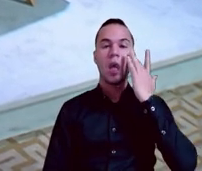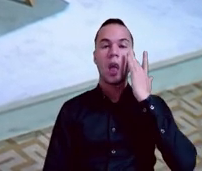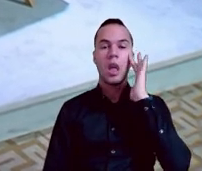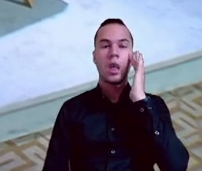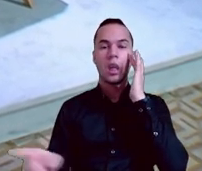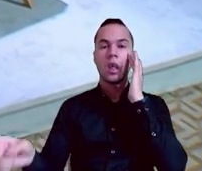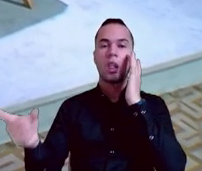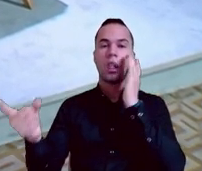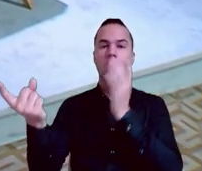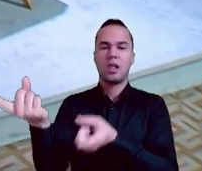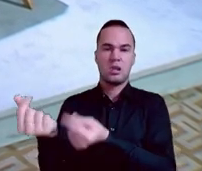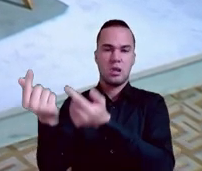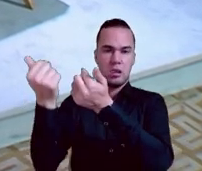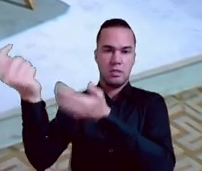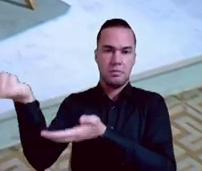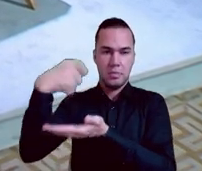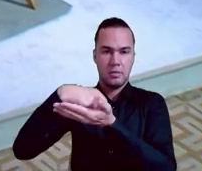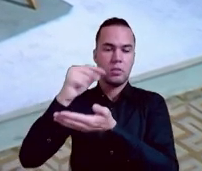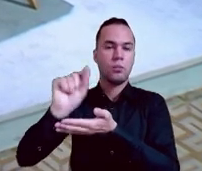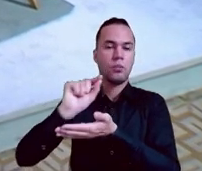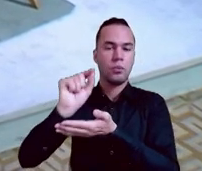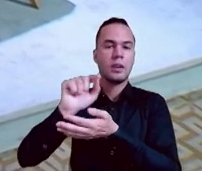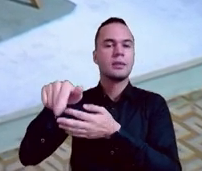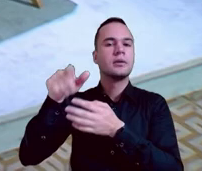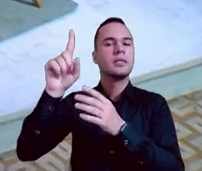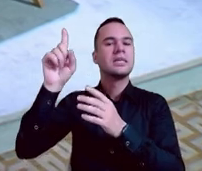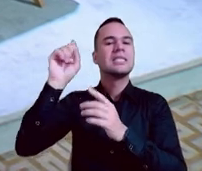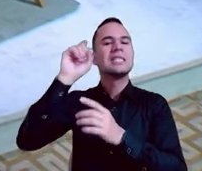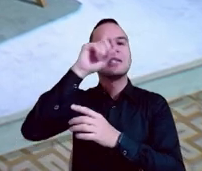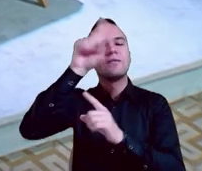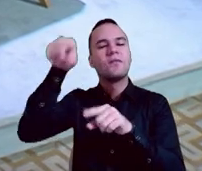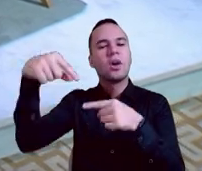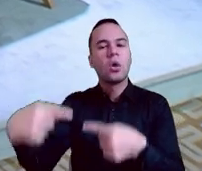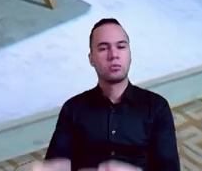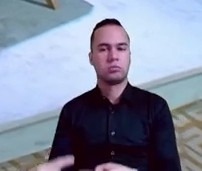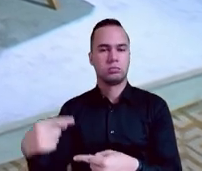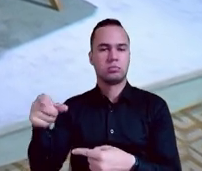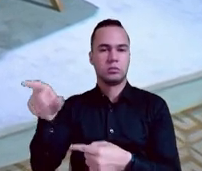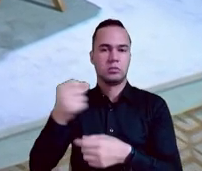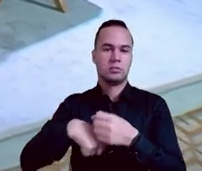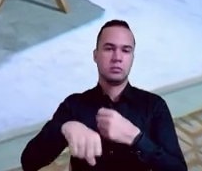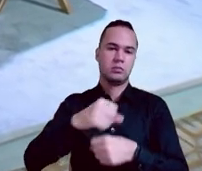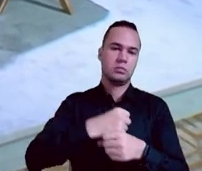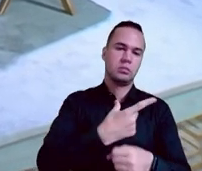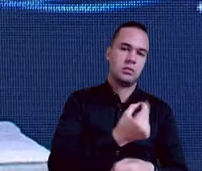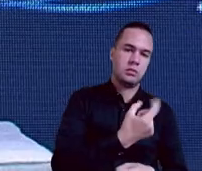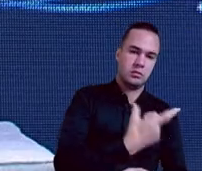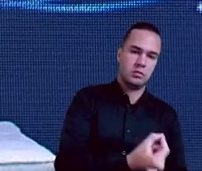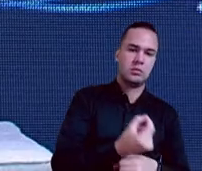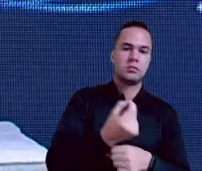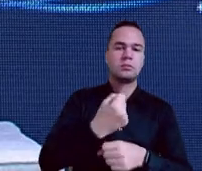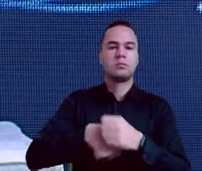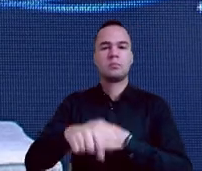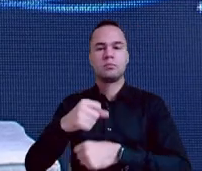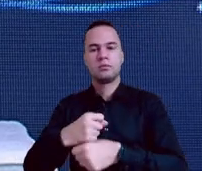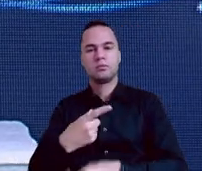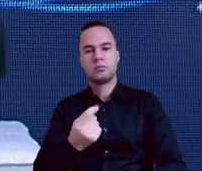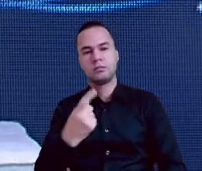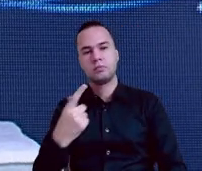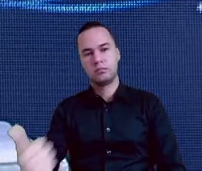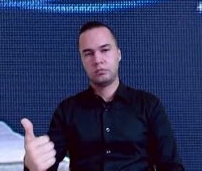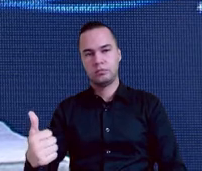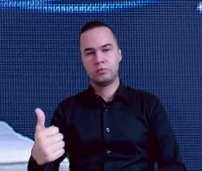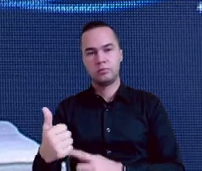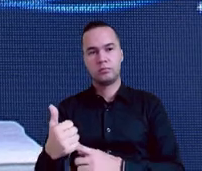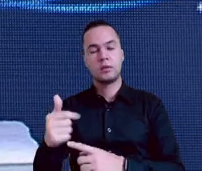eles estão olhando os desafios dos seus portfólios de 2020/2021 que pagaram muito caro e devem estar